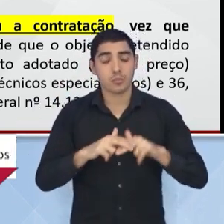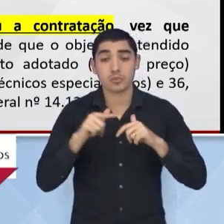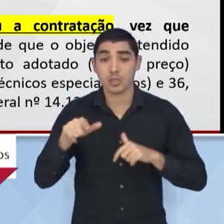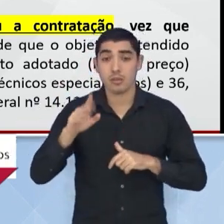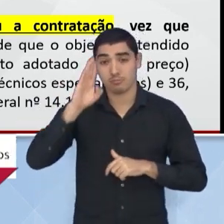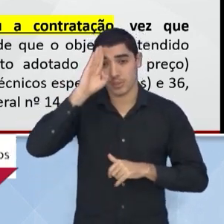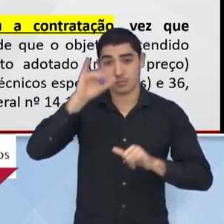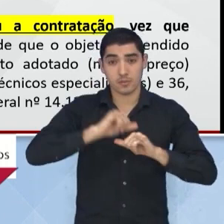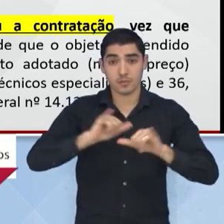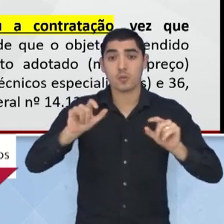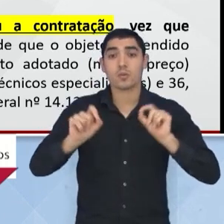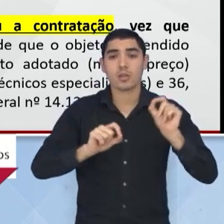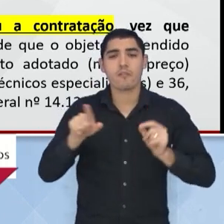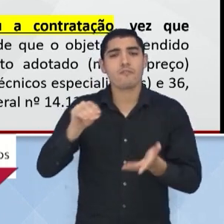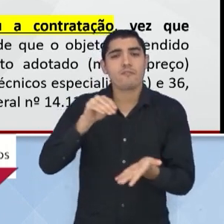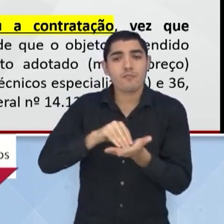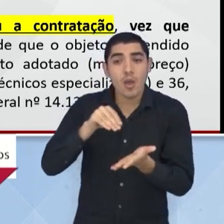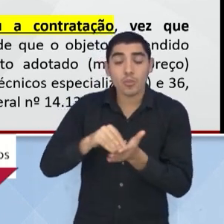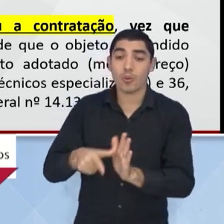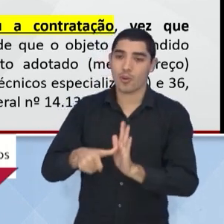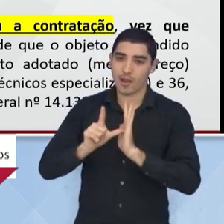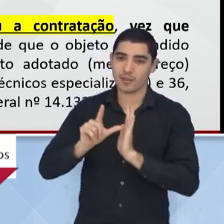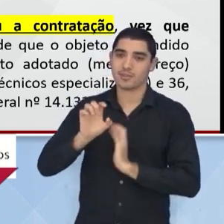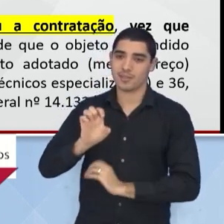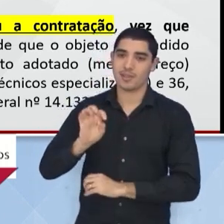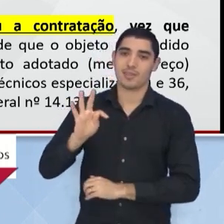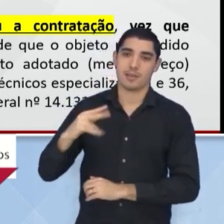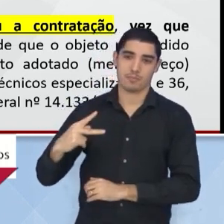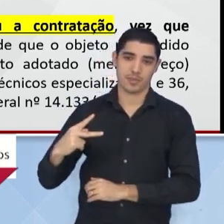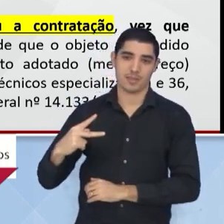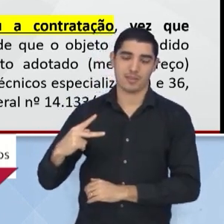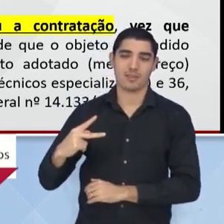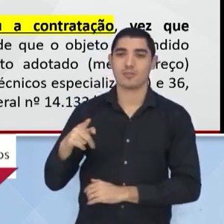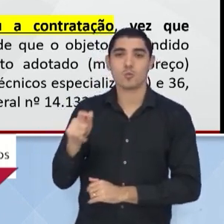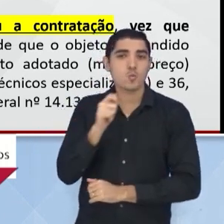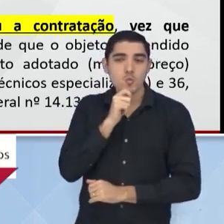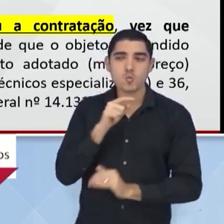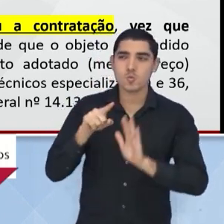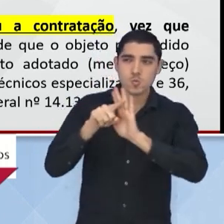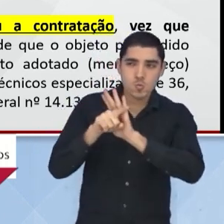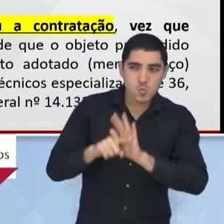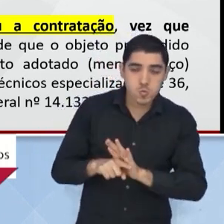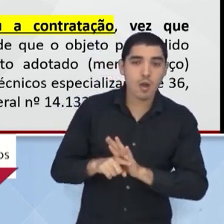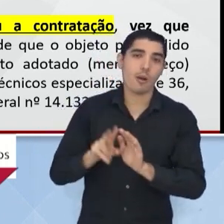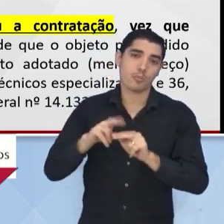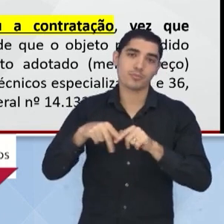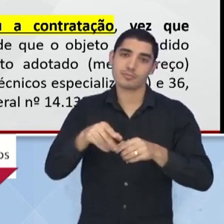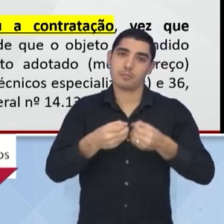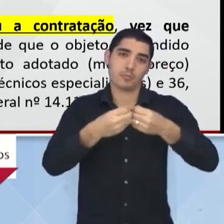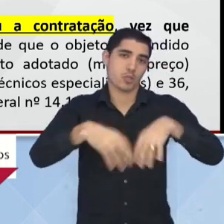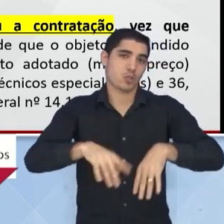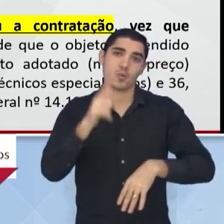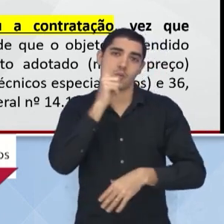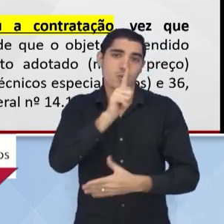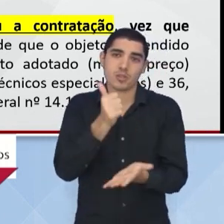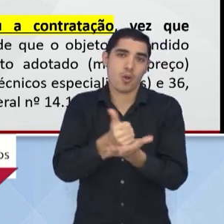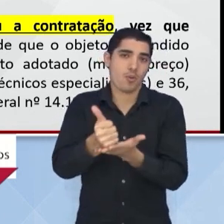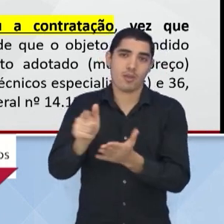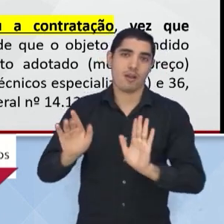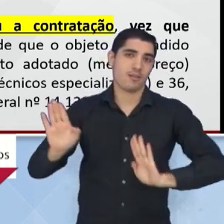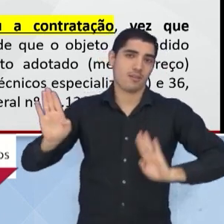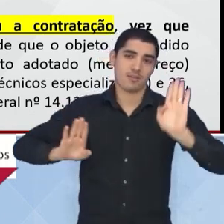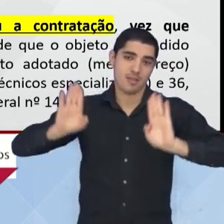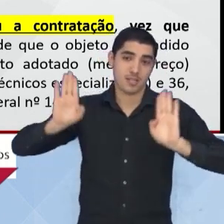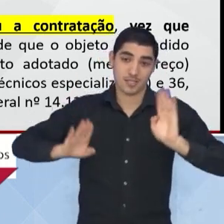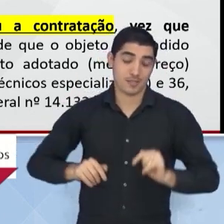é a ausência de um estudo técnico preliminar prejudicou a contratação né vez que para o caso aqui se tornou-se o